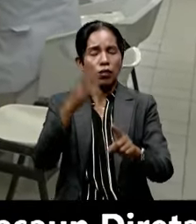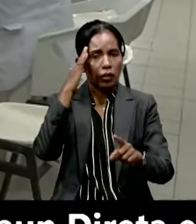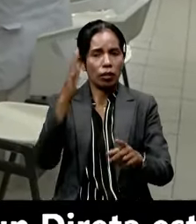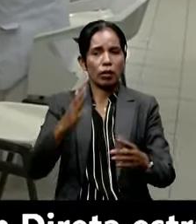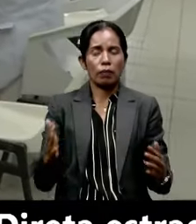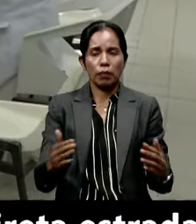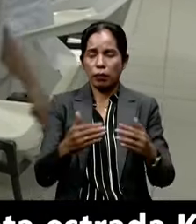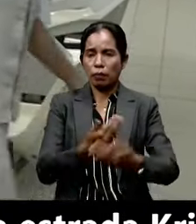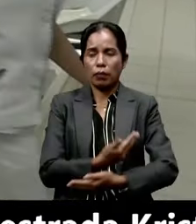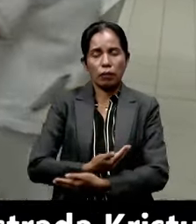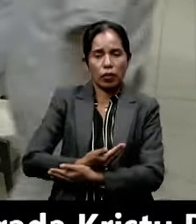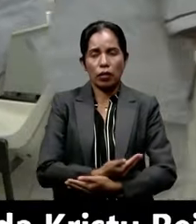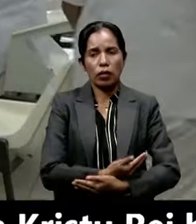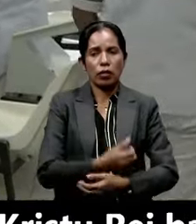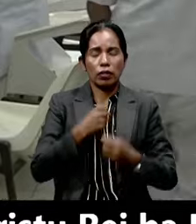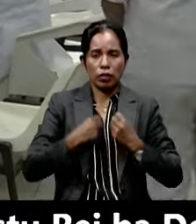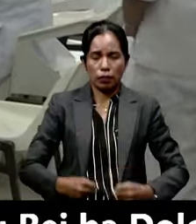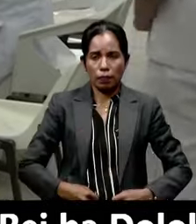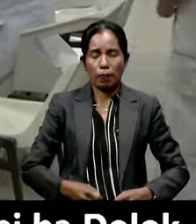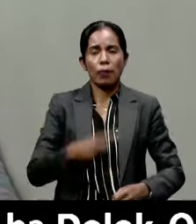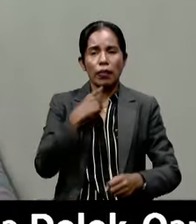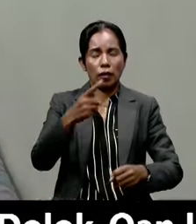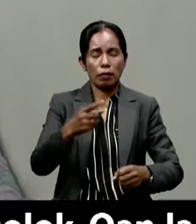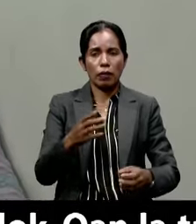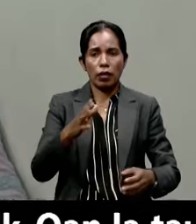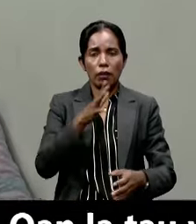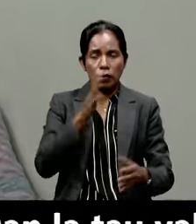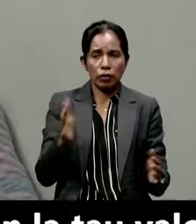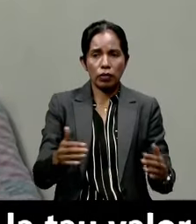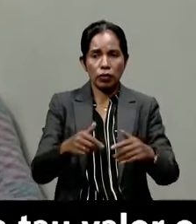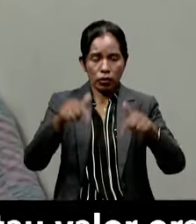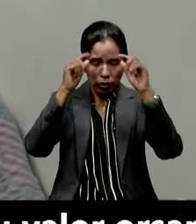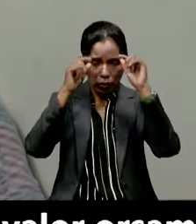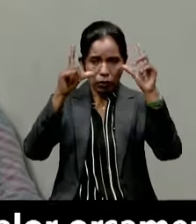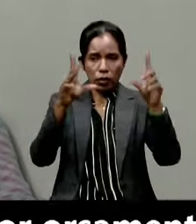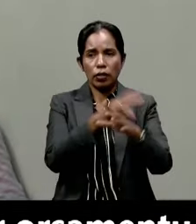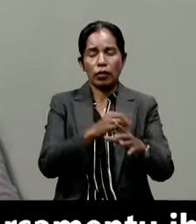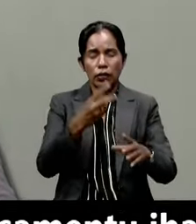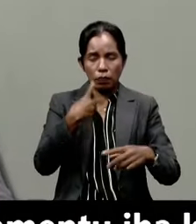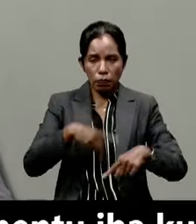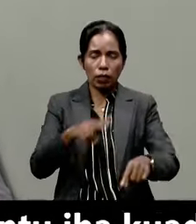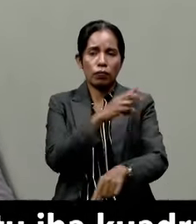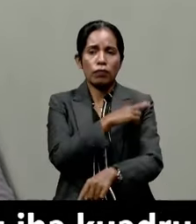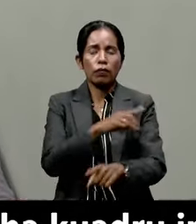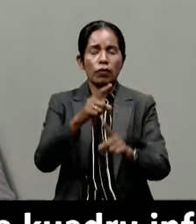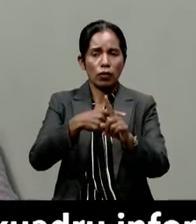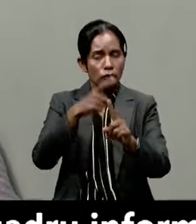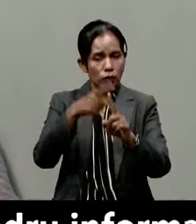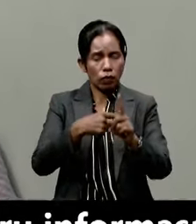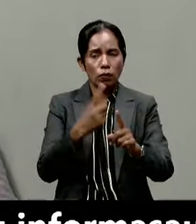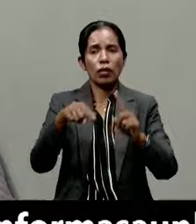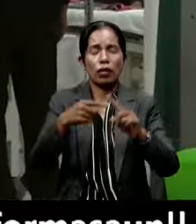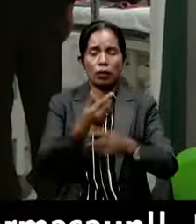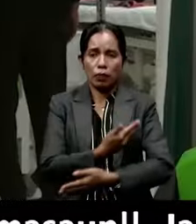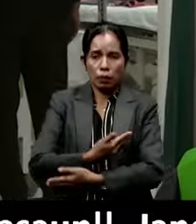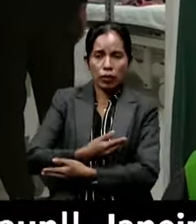Também, Vidal encoraza ina e sin rua sira e a Território Nacional a tohalo controlo cada fulan, banhira bebê se ia knota,